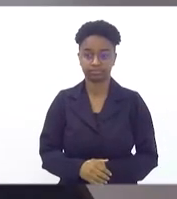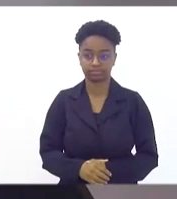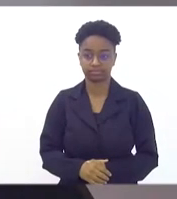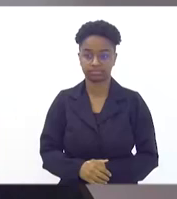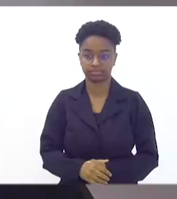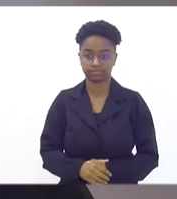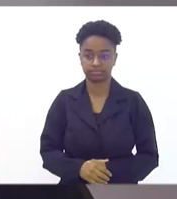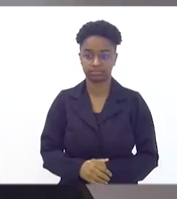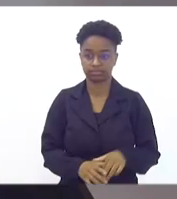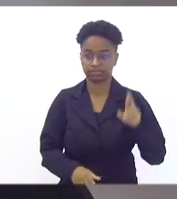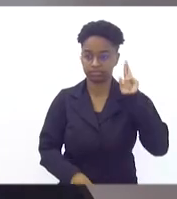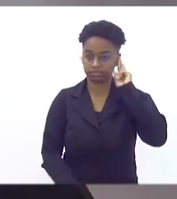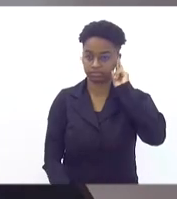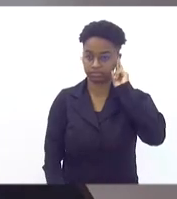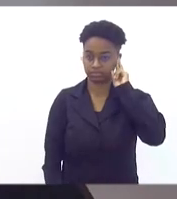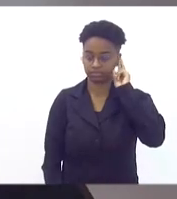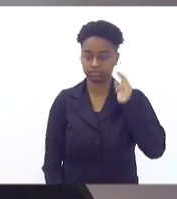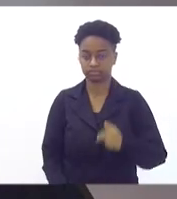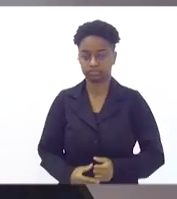só